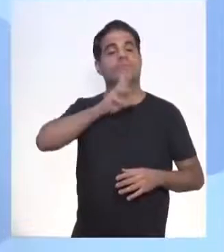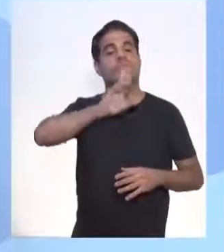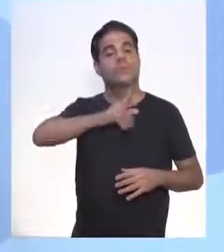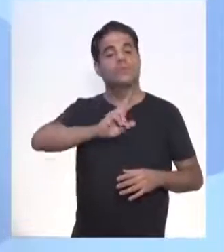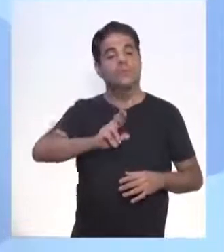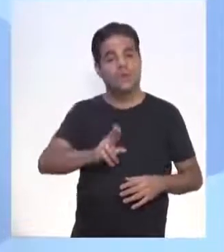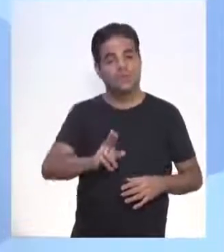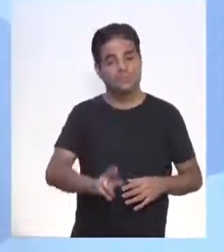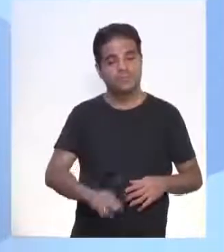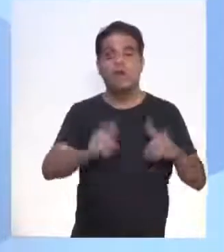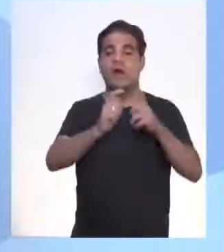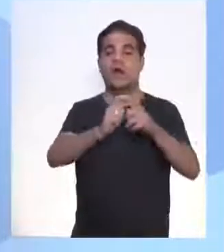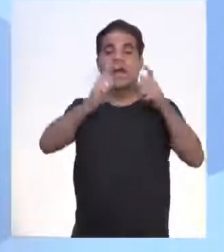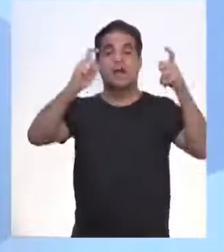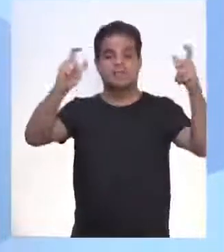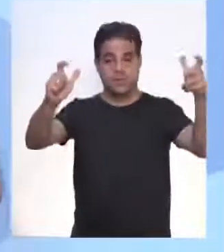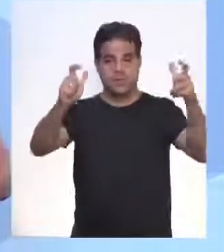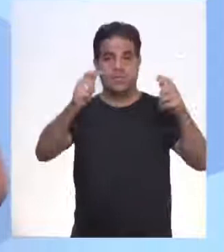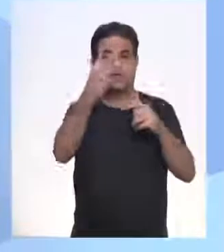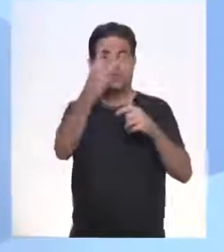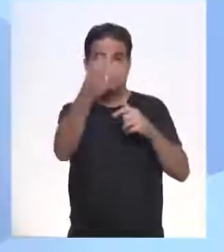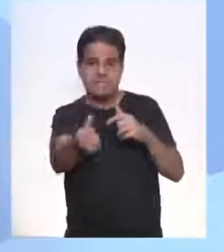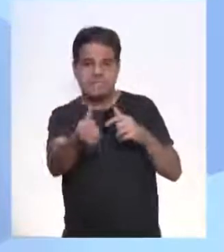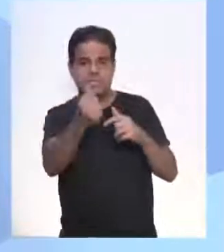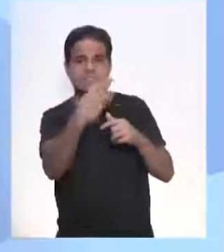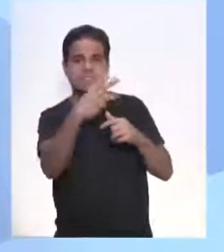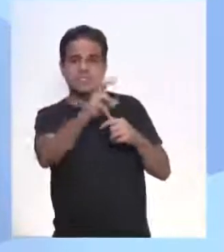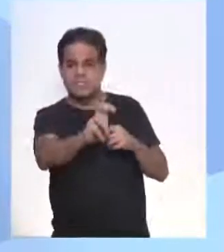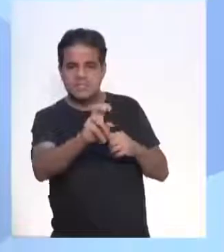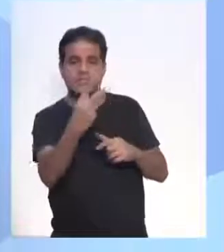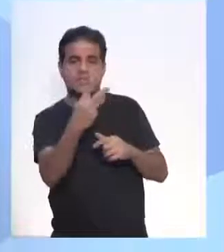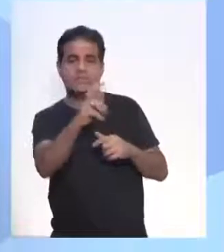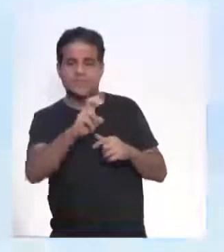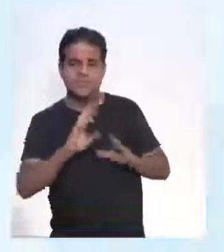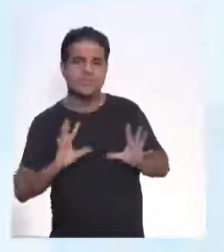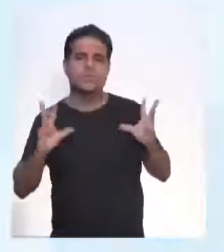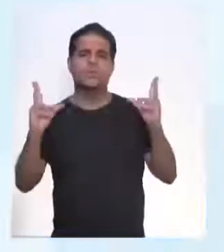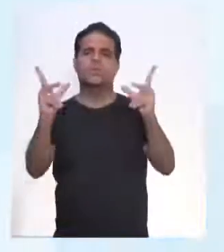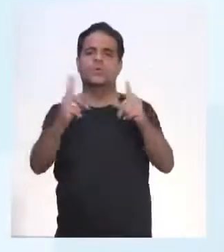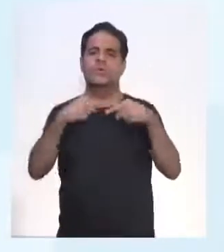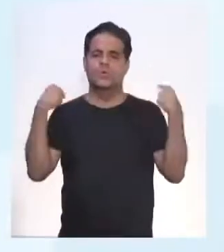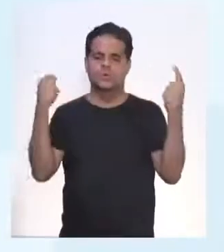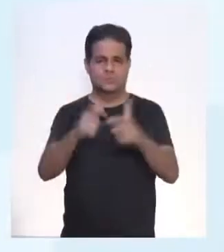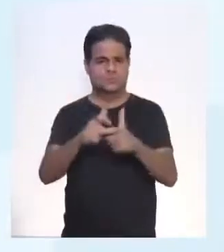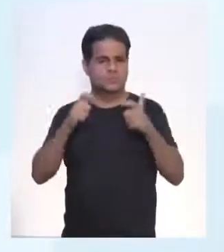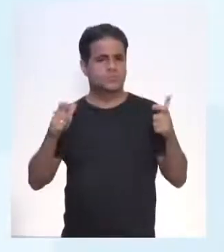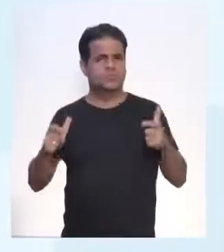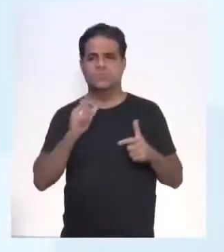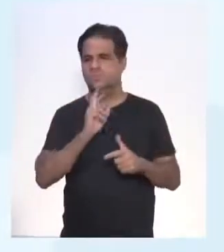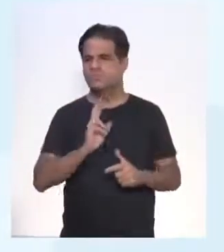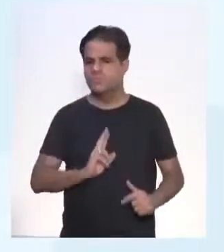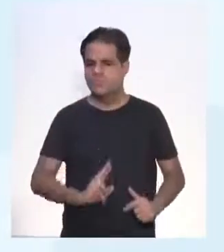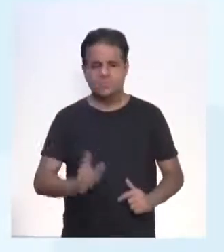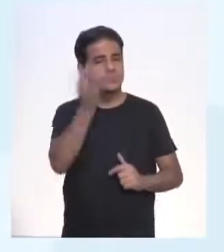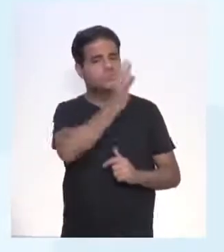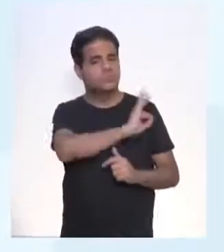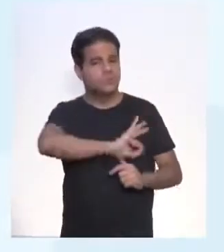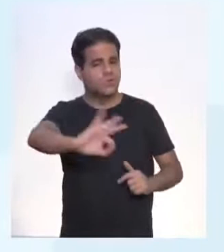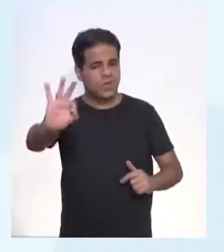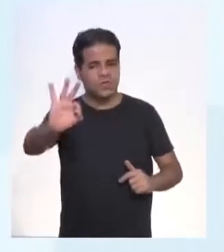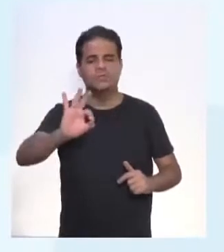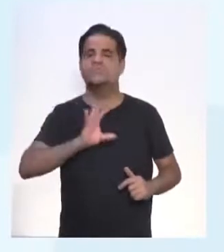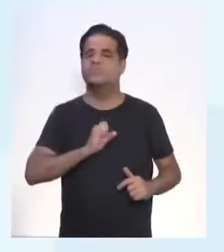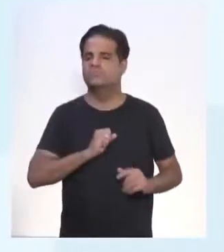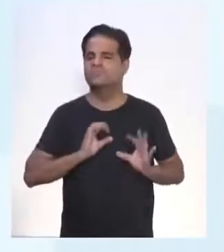respondendo, 30, ó, a maioria está em 36, tem 35, 25, todos é uma ótima resposta, gostei. Eu acho que é